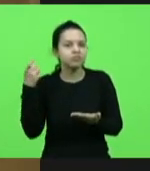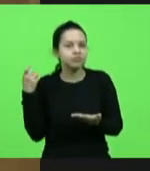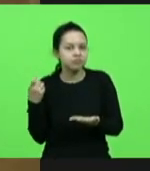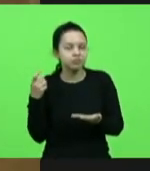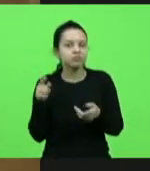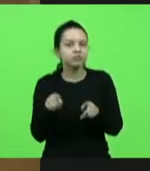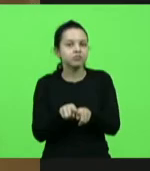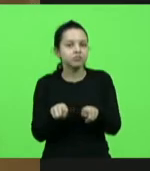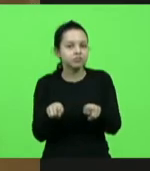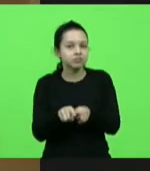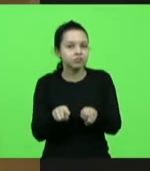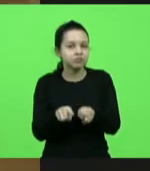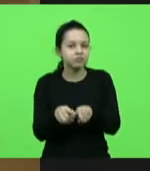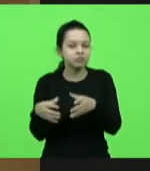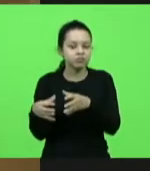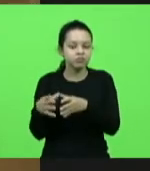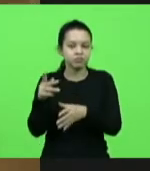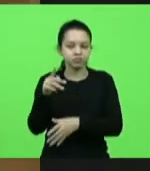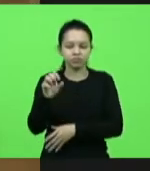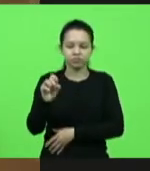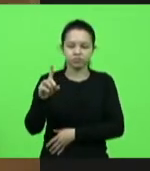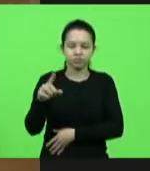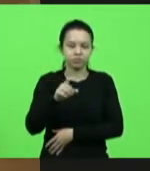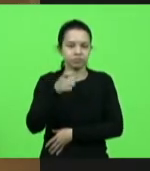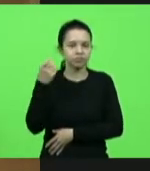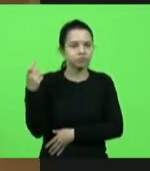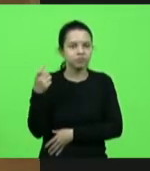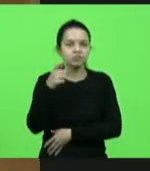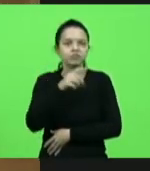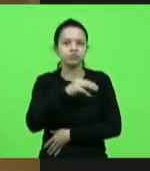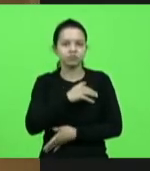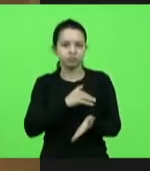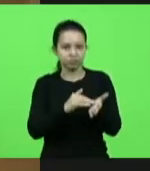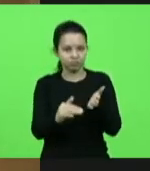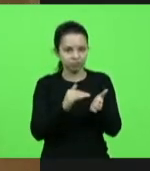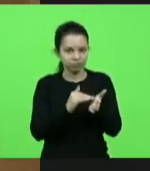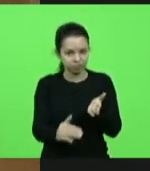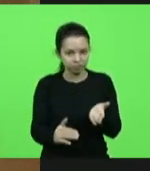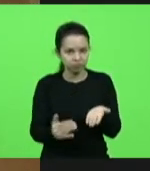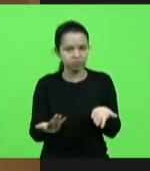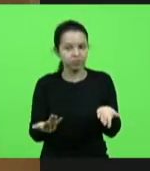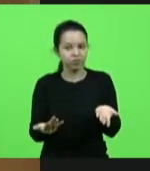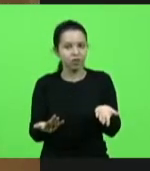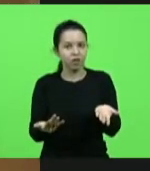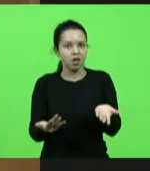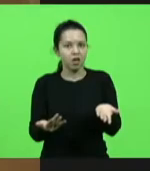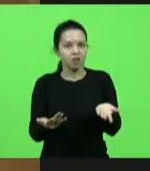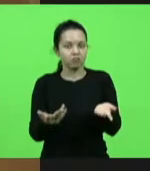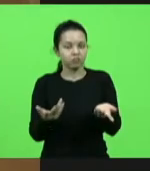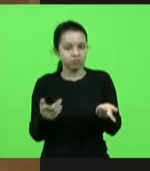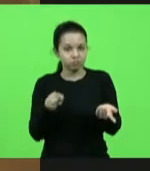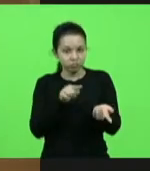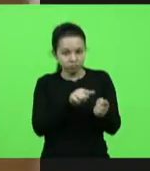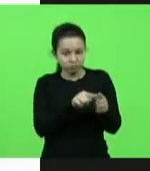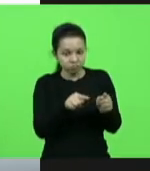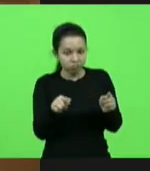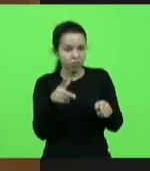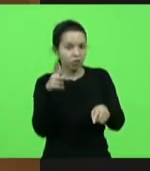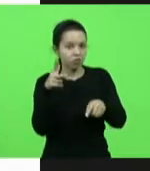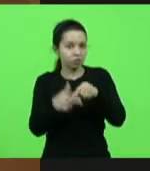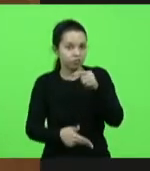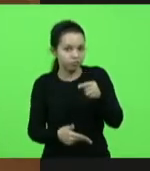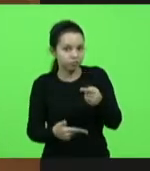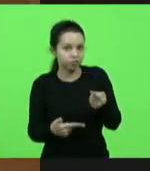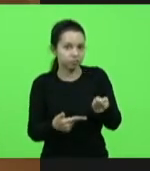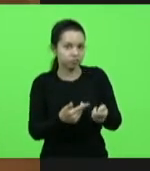para os ex-secretários, que essa fita, né, que foi cortada pelo governador e